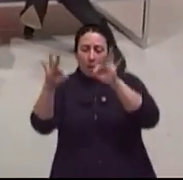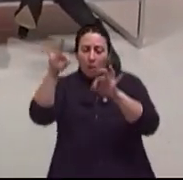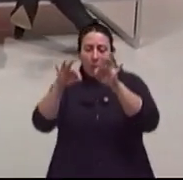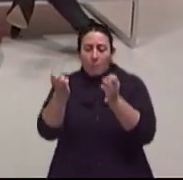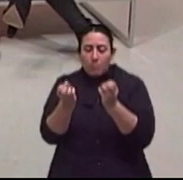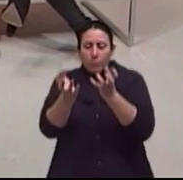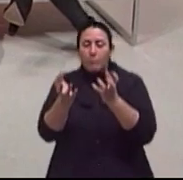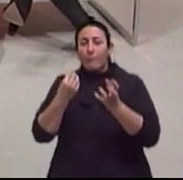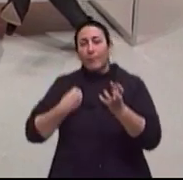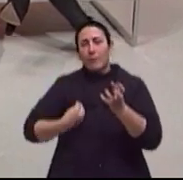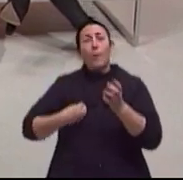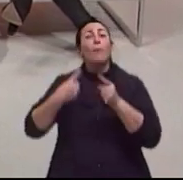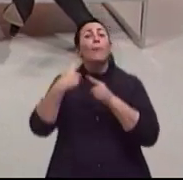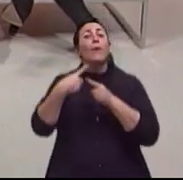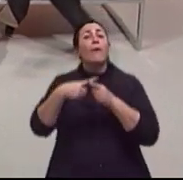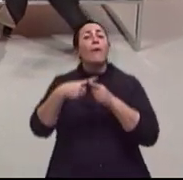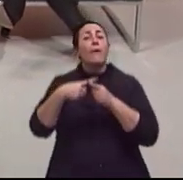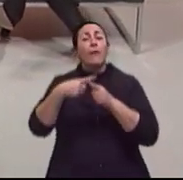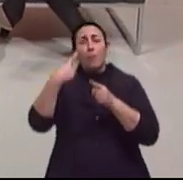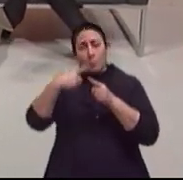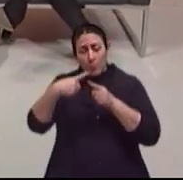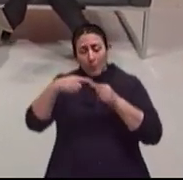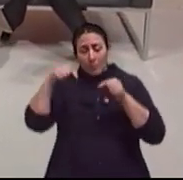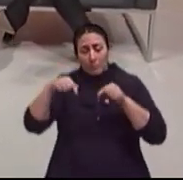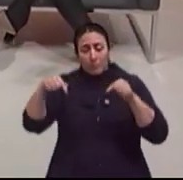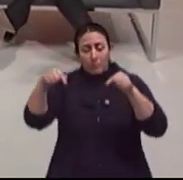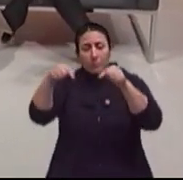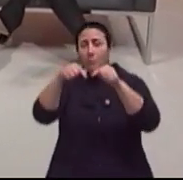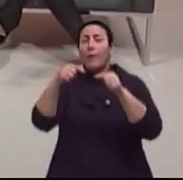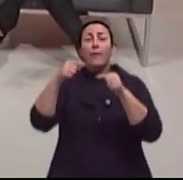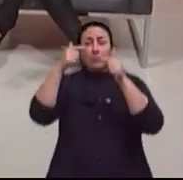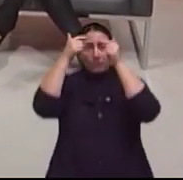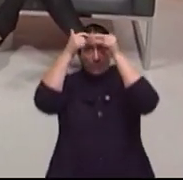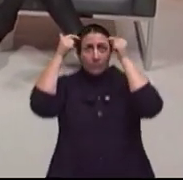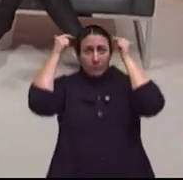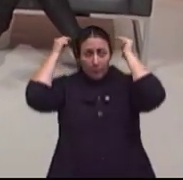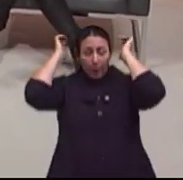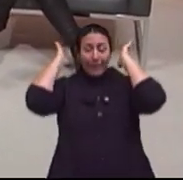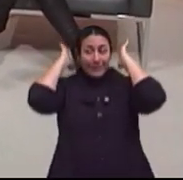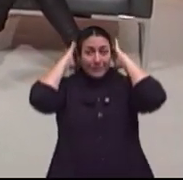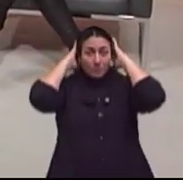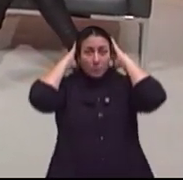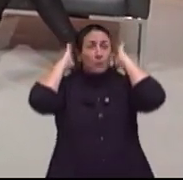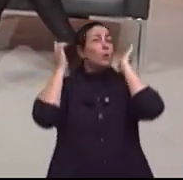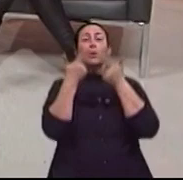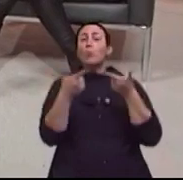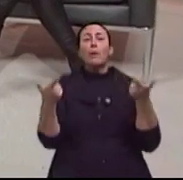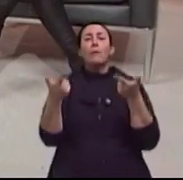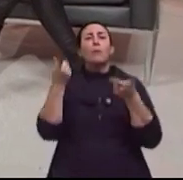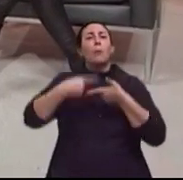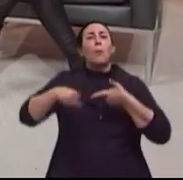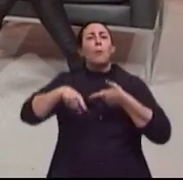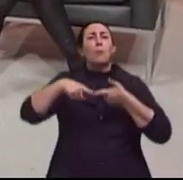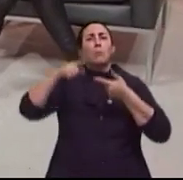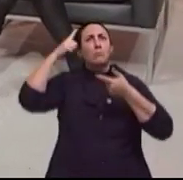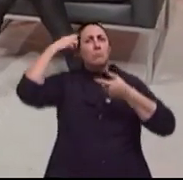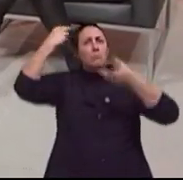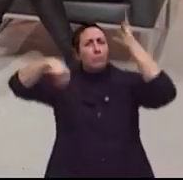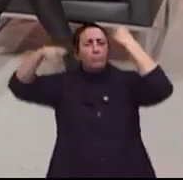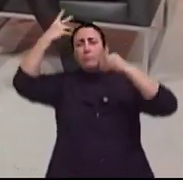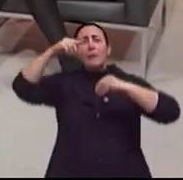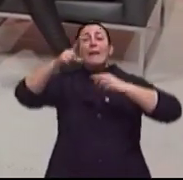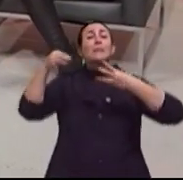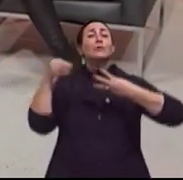região os fios não têm predisposição genética a calvis ou seja aí esses esses e Fios cab